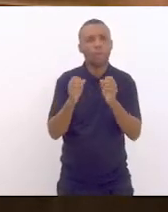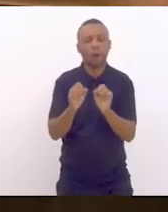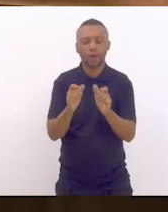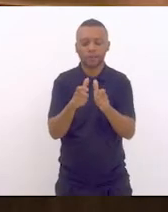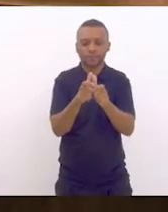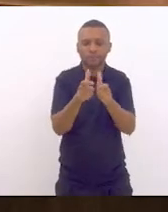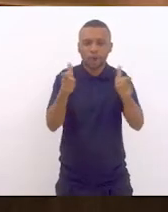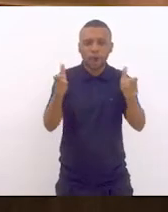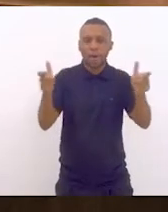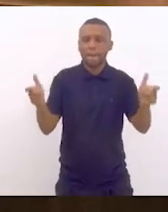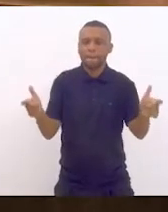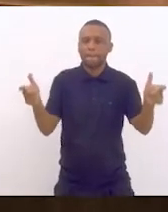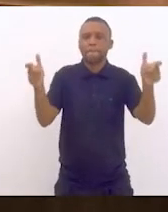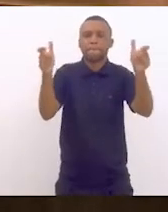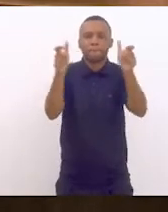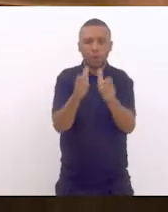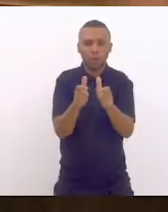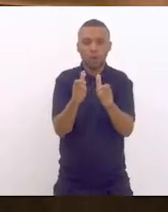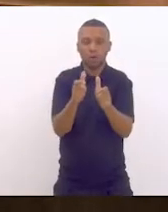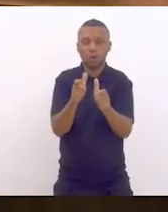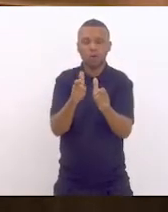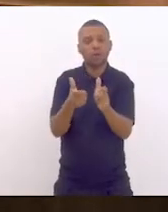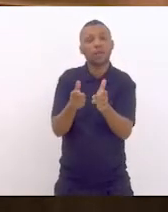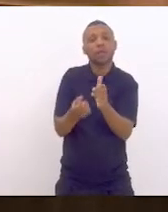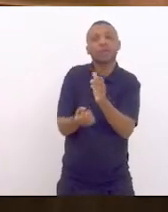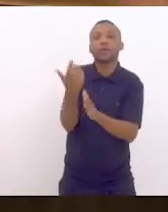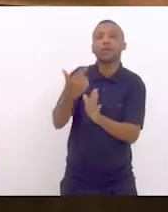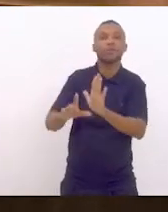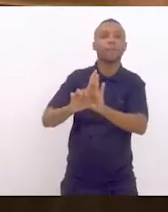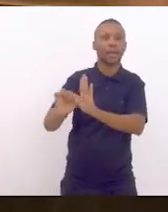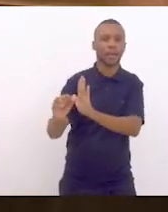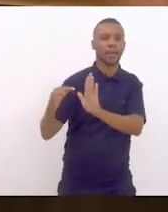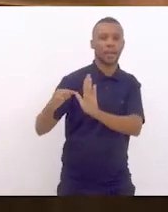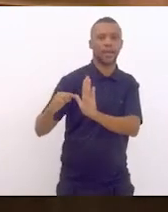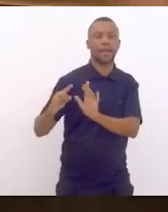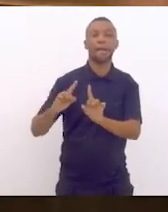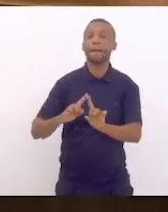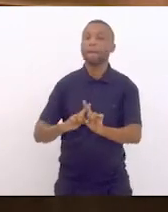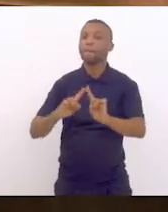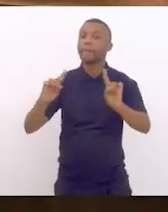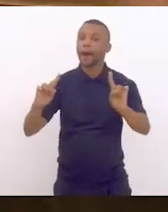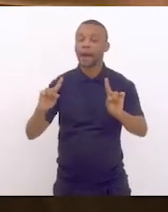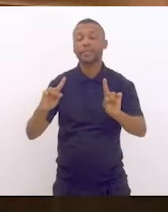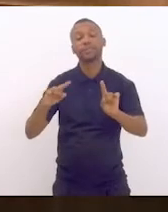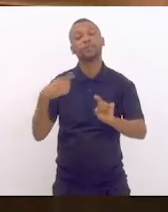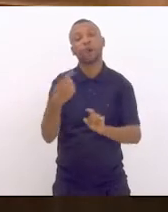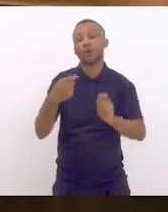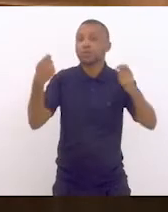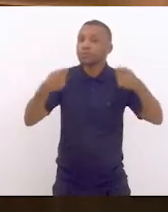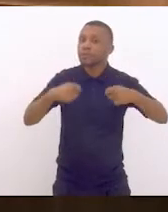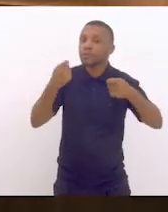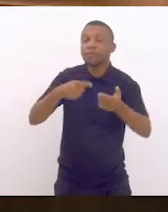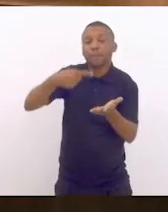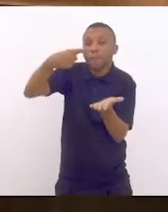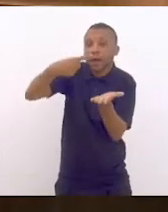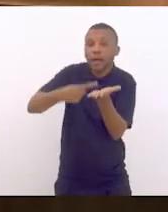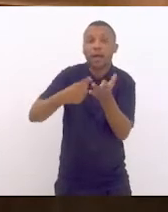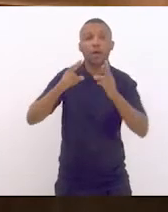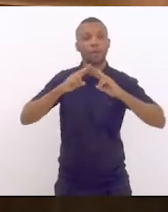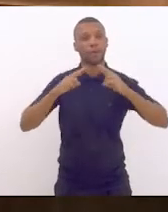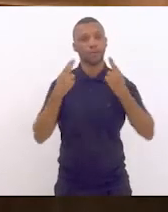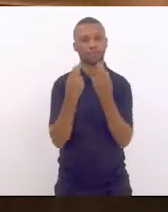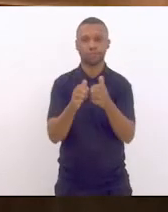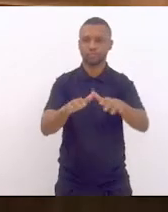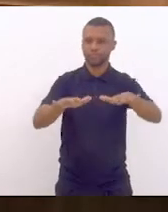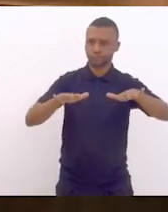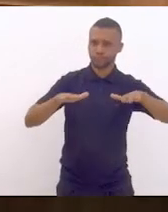lei, mas isso tem que ter uma audiência pública e tem que ter